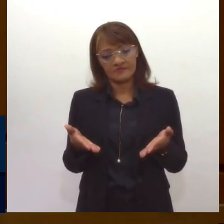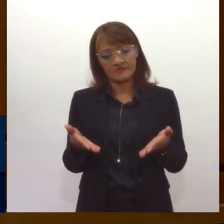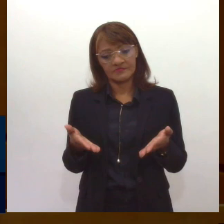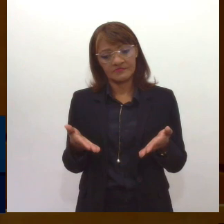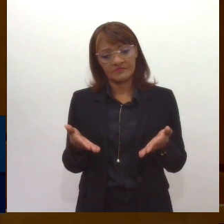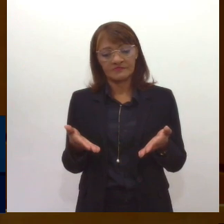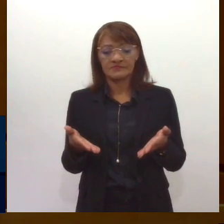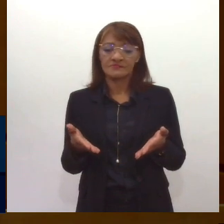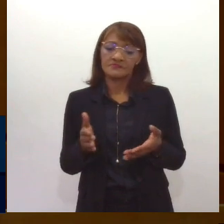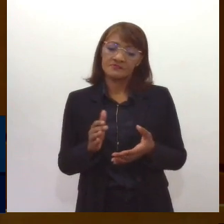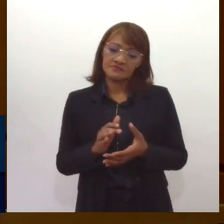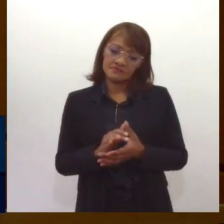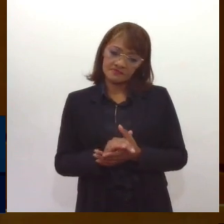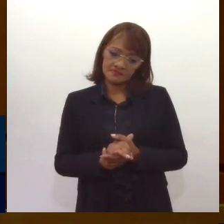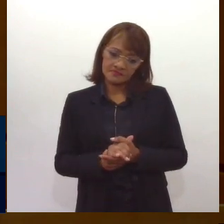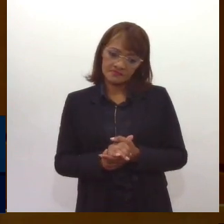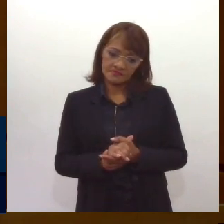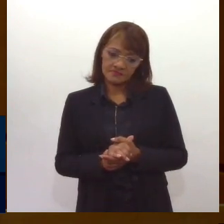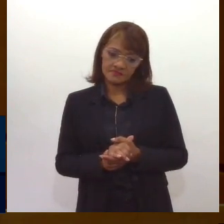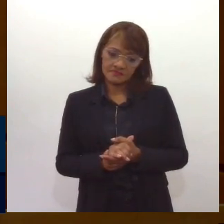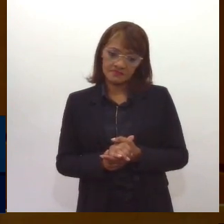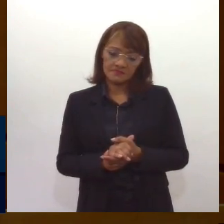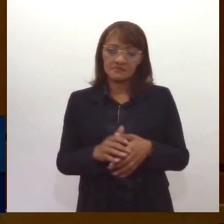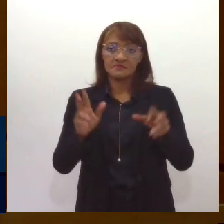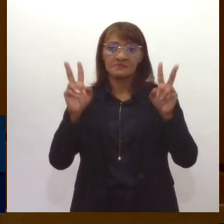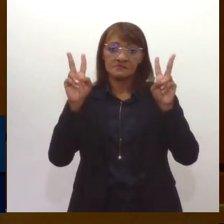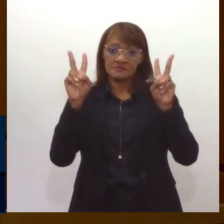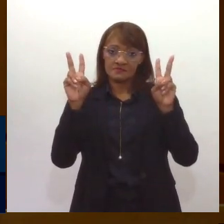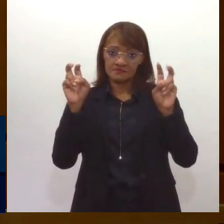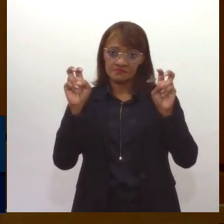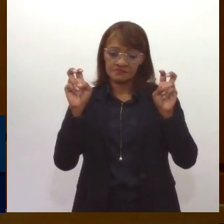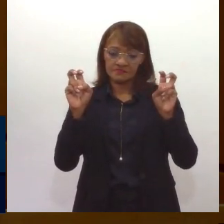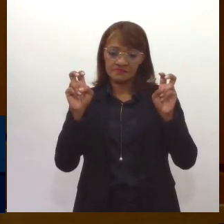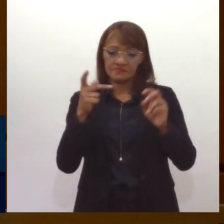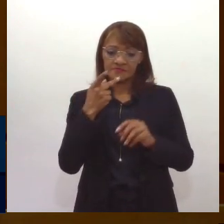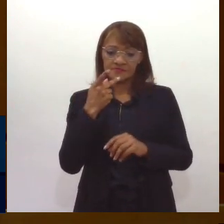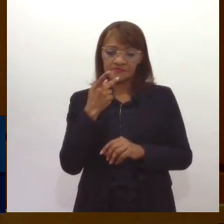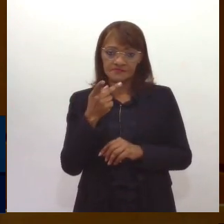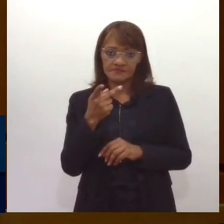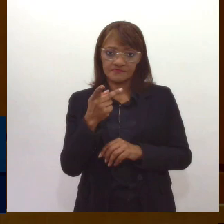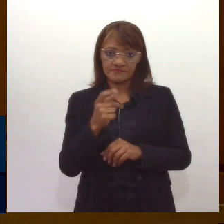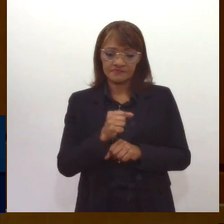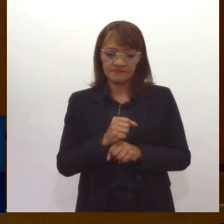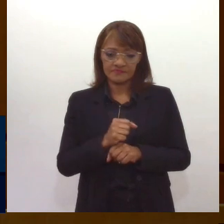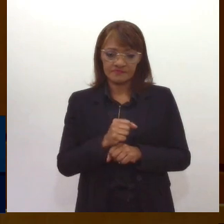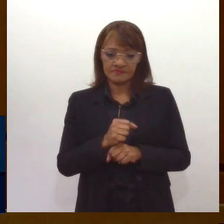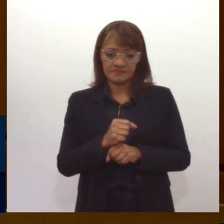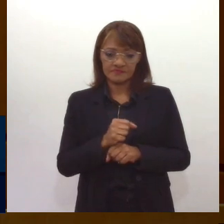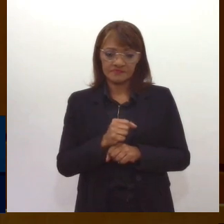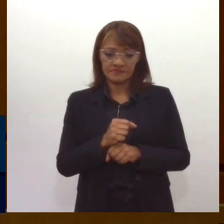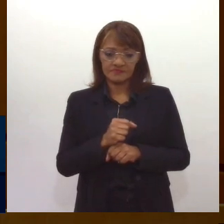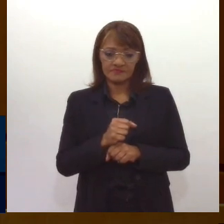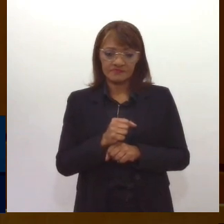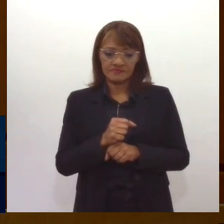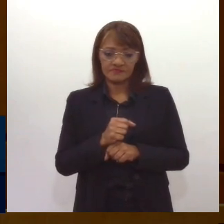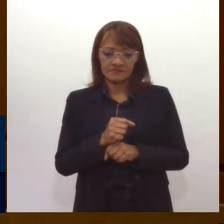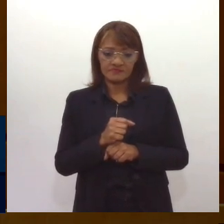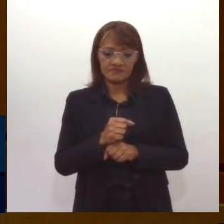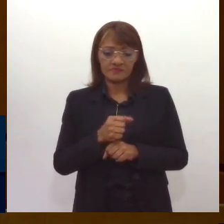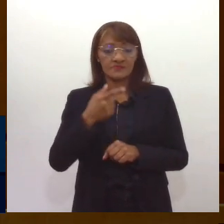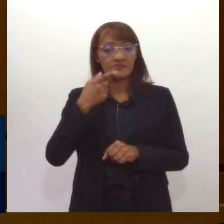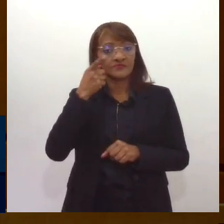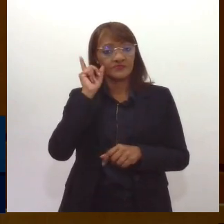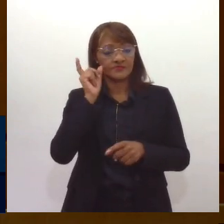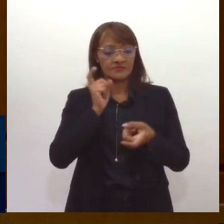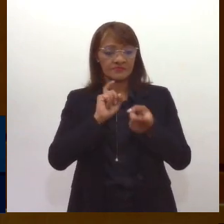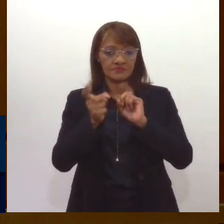falar sobre um tema que, na manhã de ontem, durante a sessão, foi abordada aqui